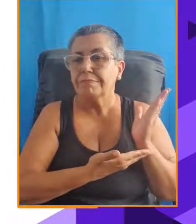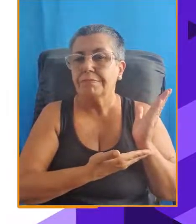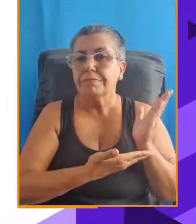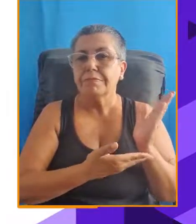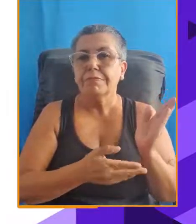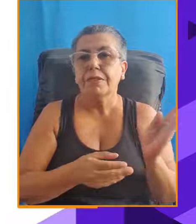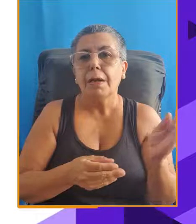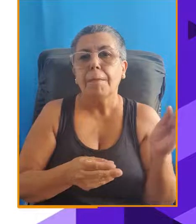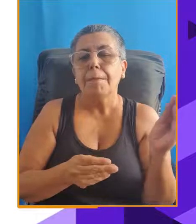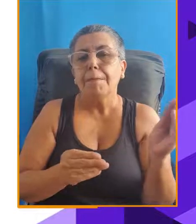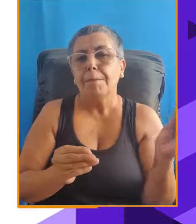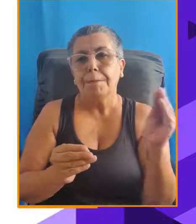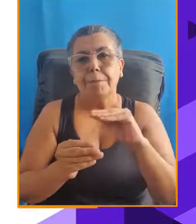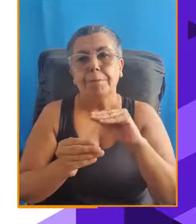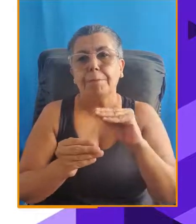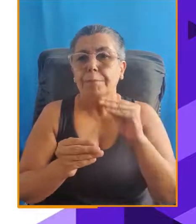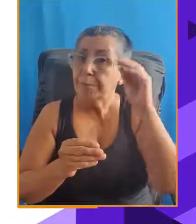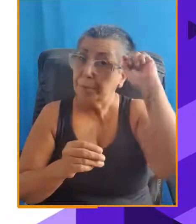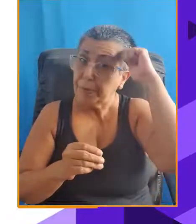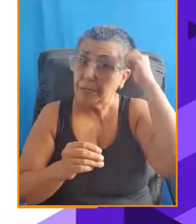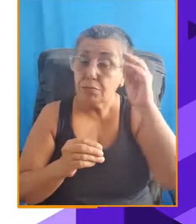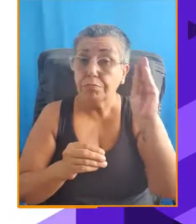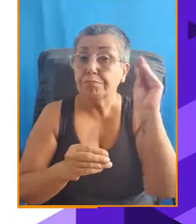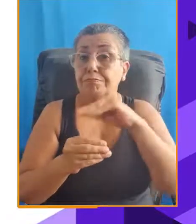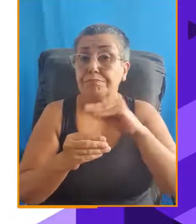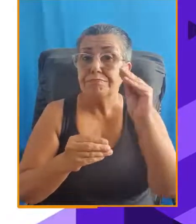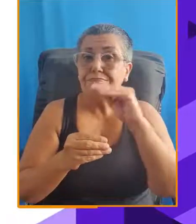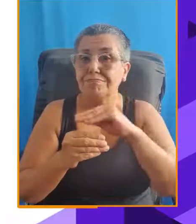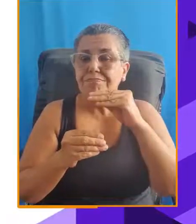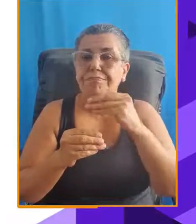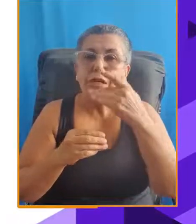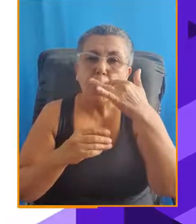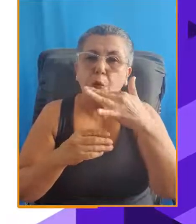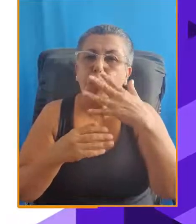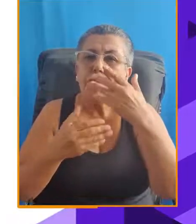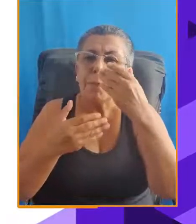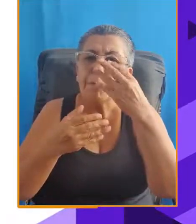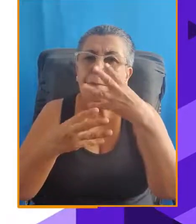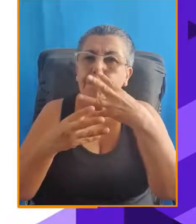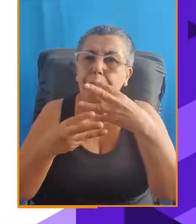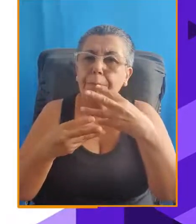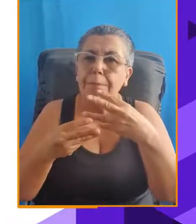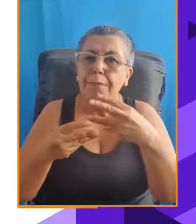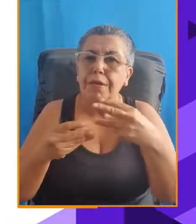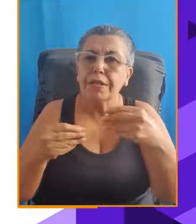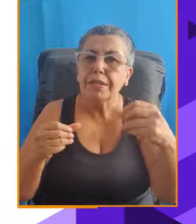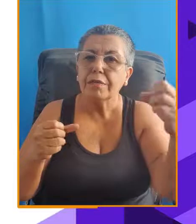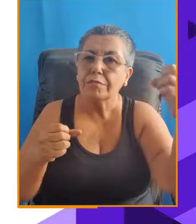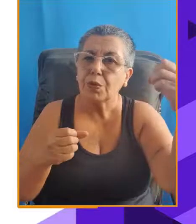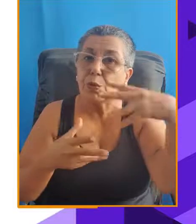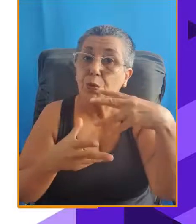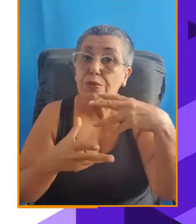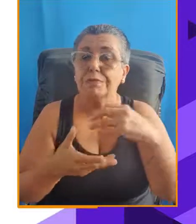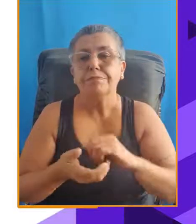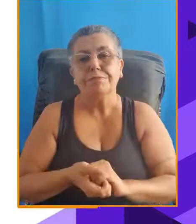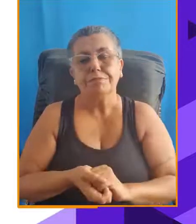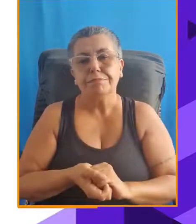é adicionado preto ao mesmo matiz, a cor vai perdendo gradualmente a